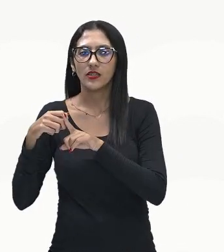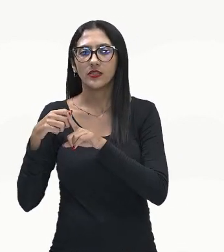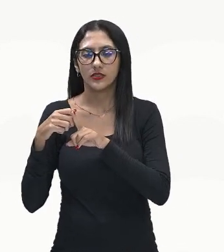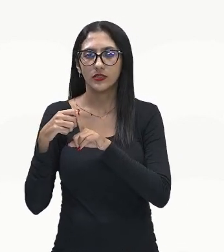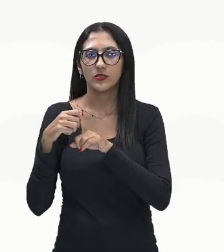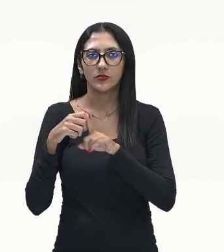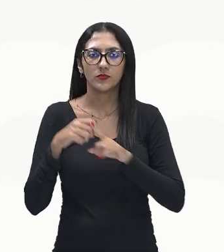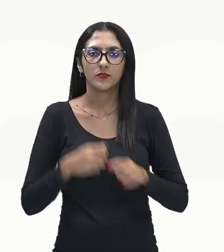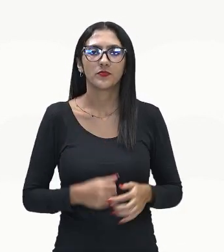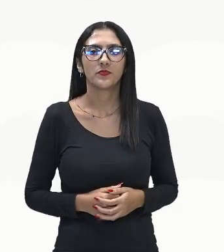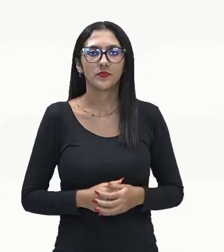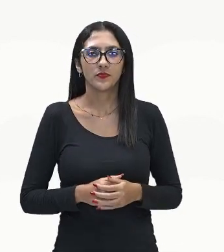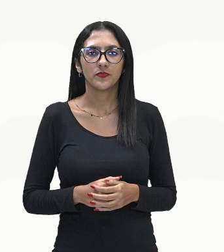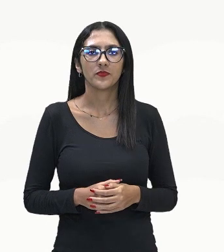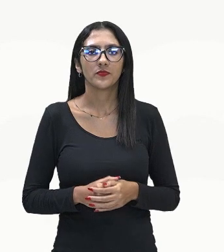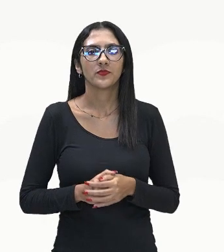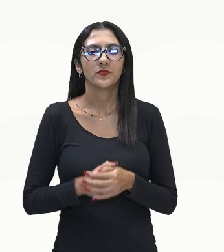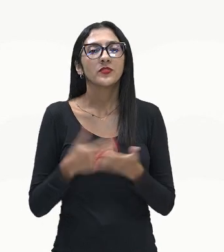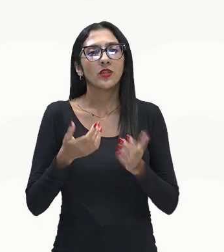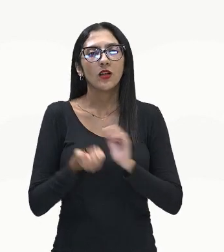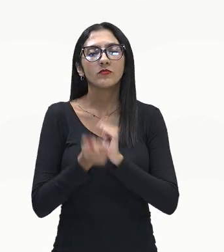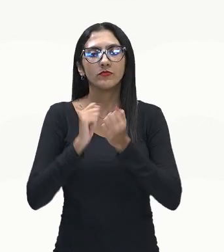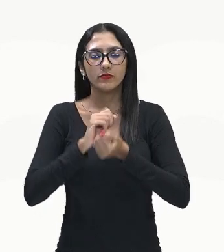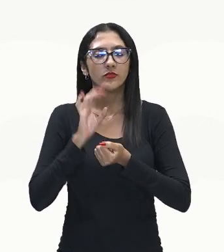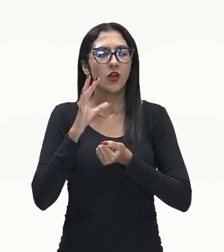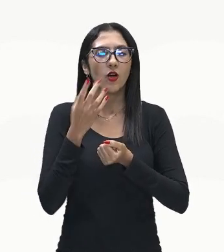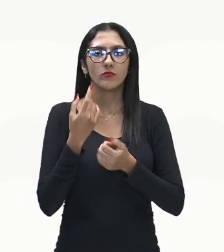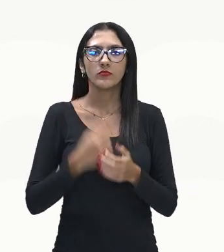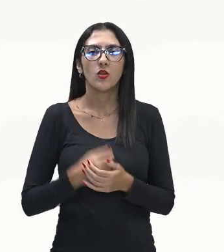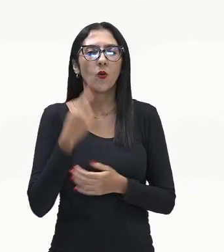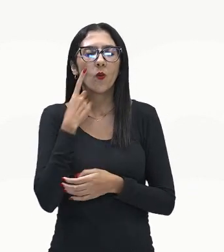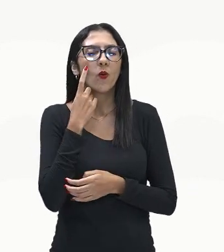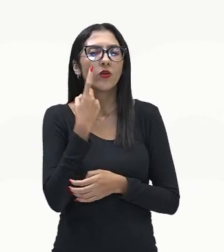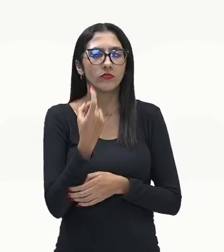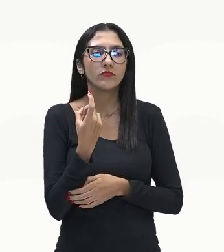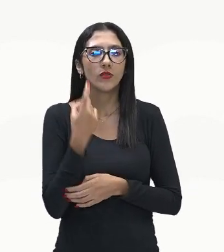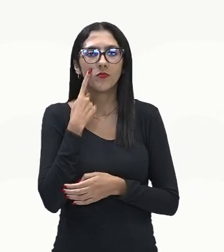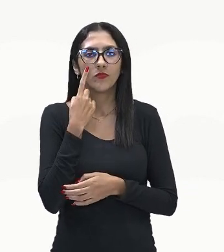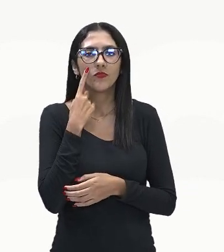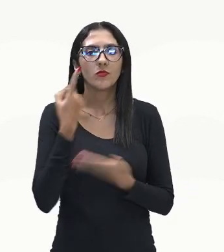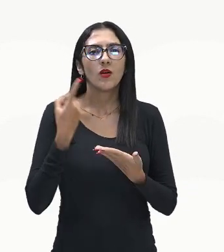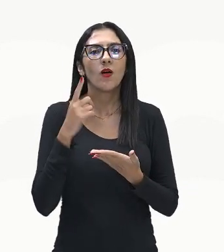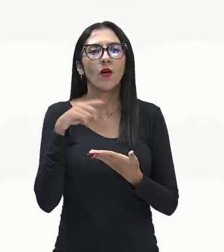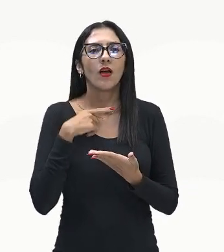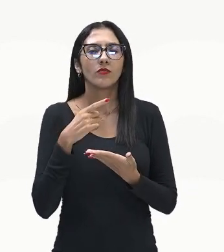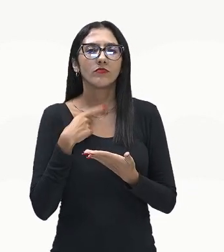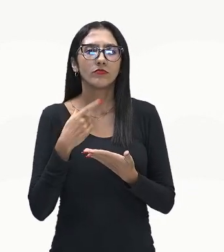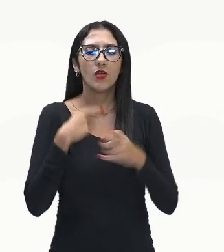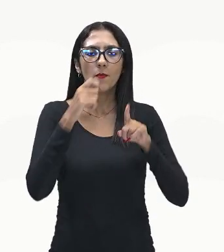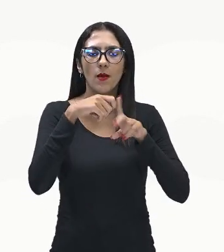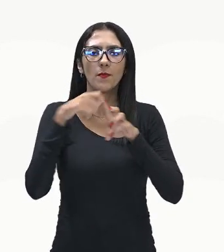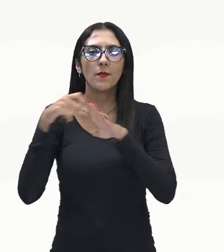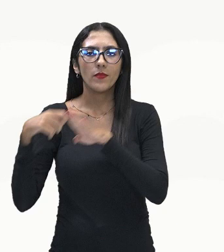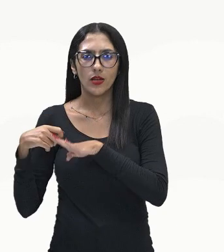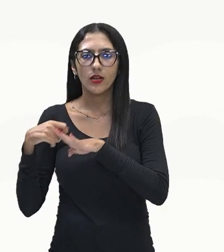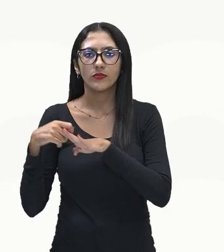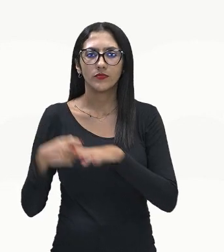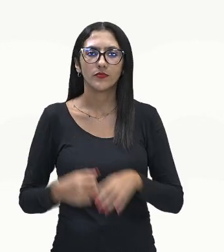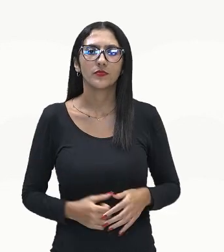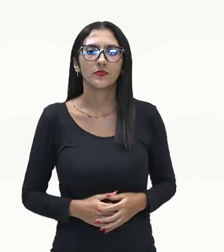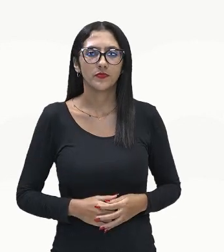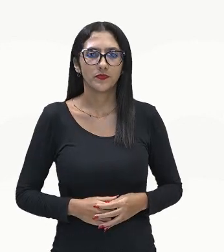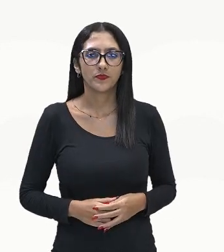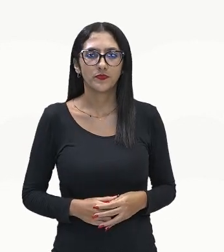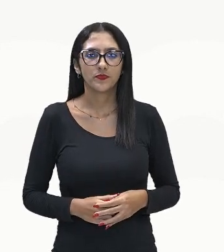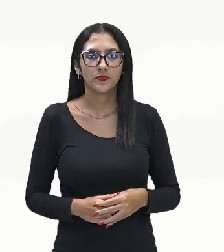parcelas. Então, a título de curiosidade, vamos ver quanto seria a parcela do empréstimo dessa família, né? Então,